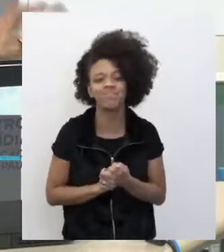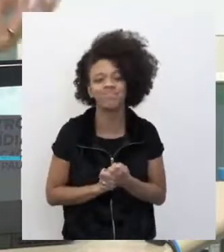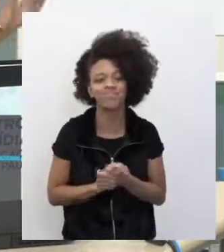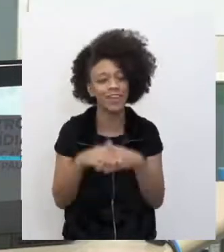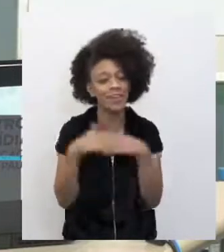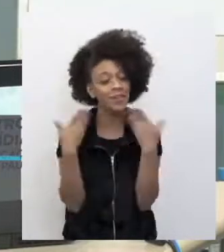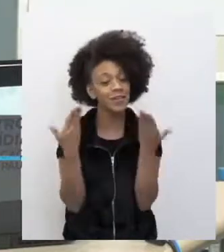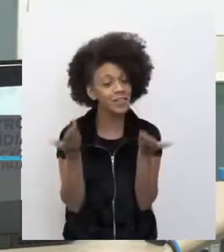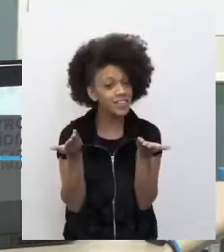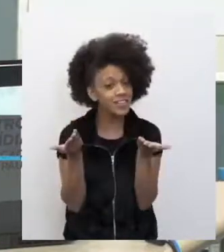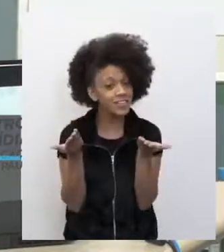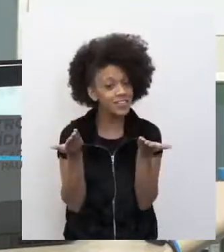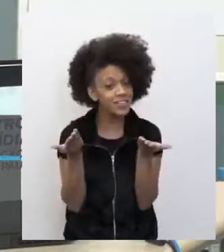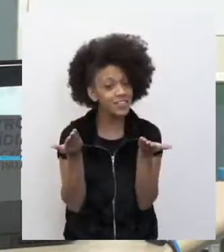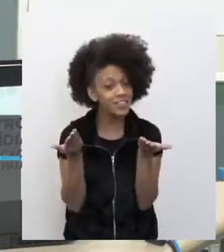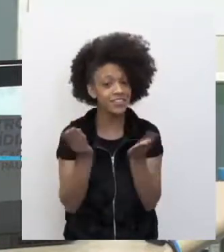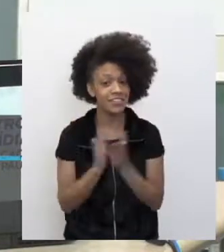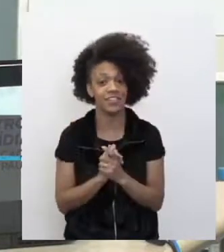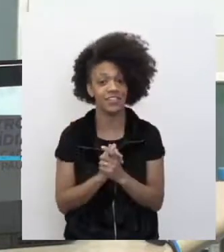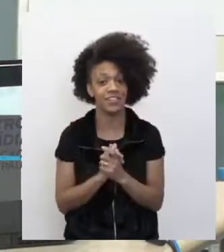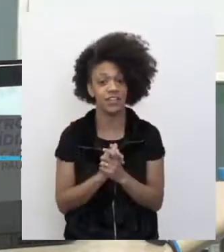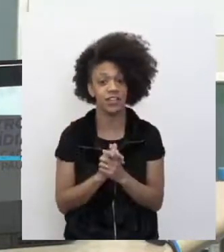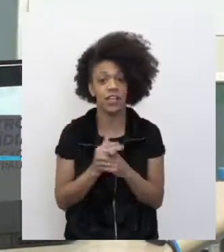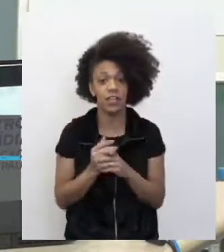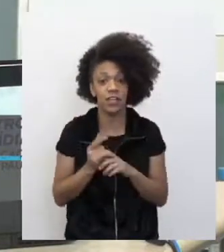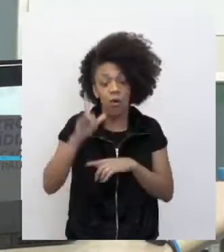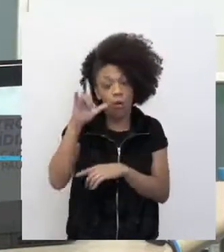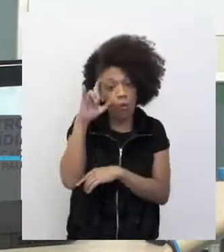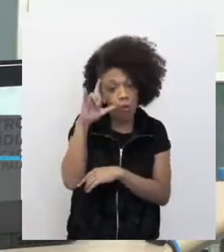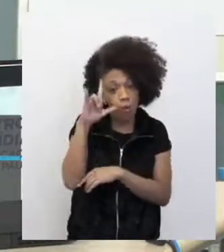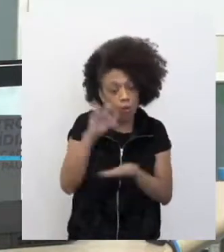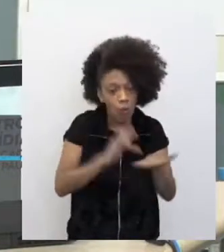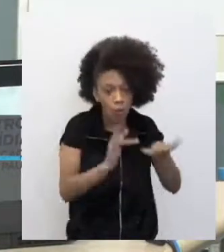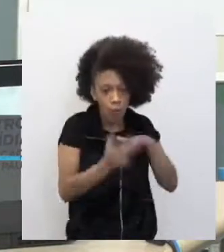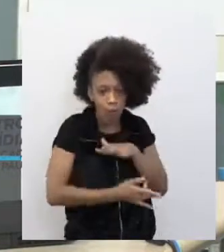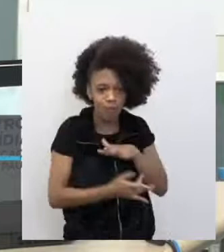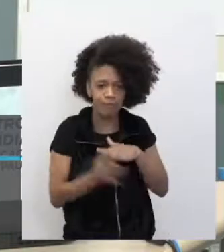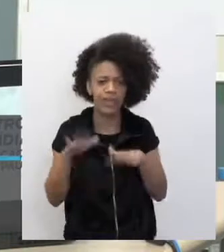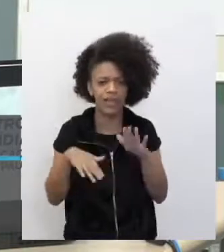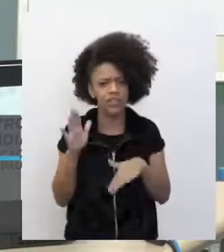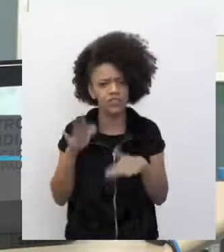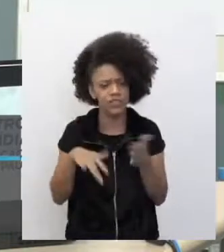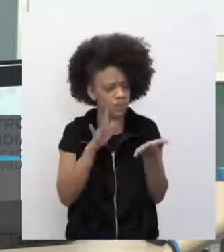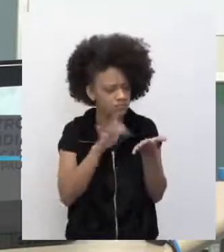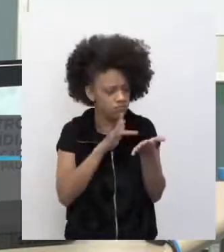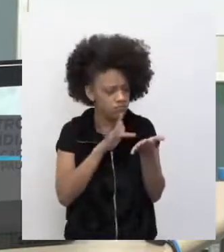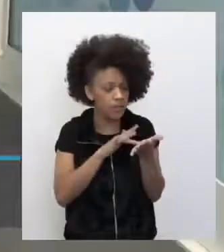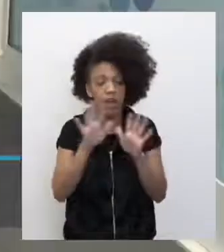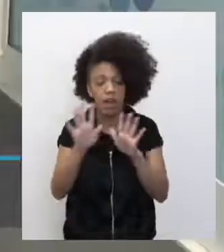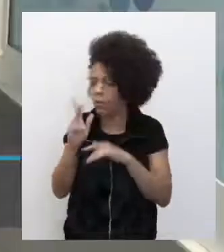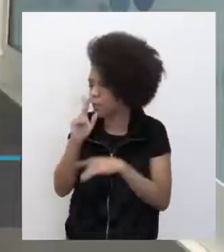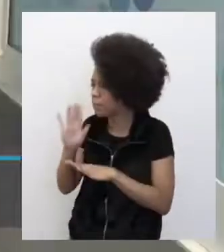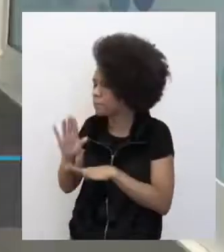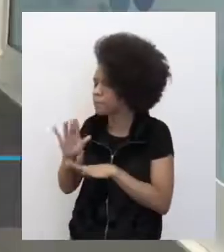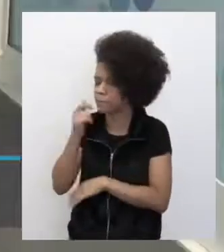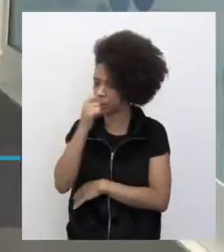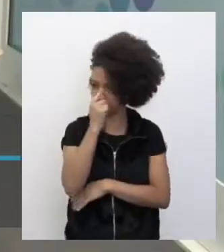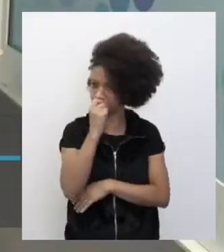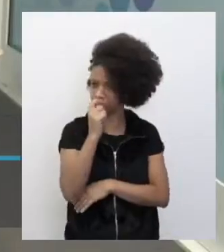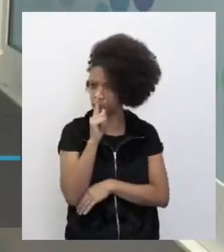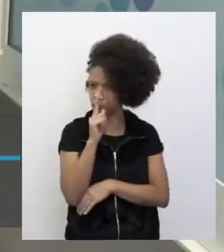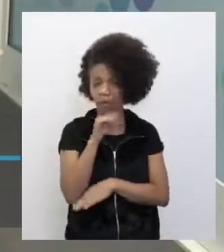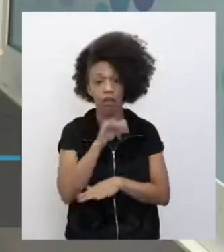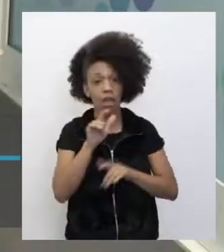incrível que pareça, gente, isso estava lá no Instagram. Vocês, às vezes a gente está lendo e eu acho assim, de que essa geração de